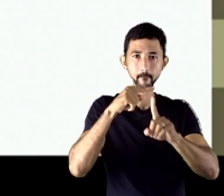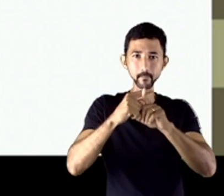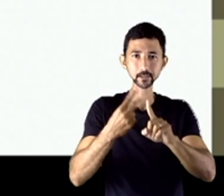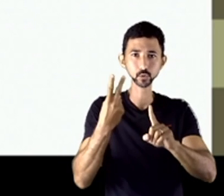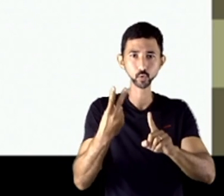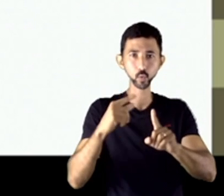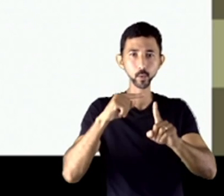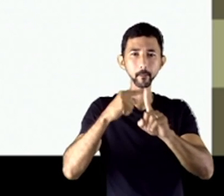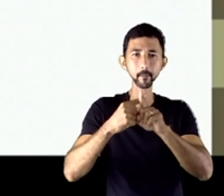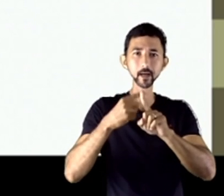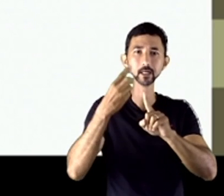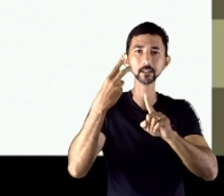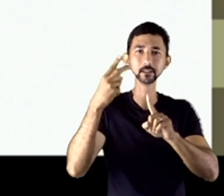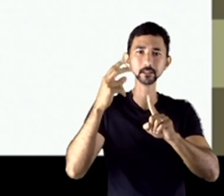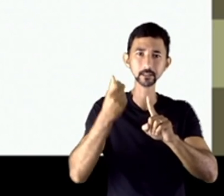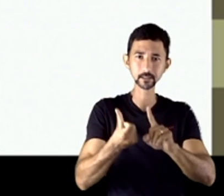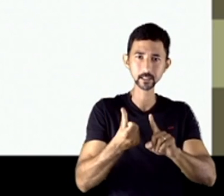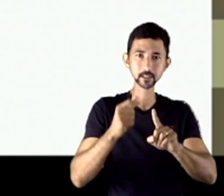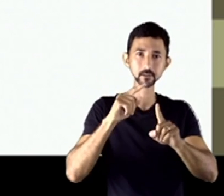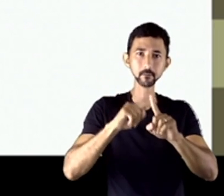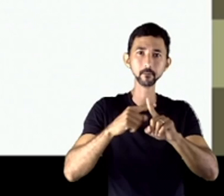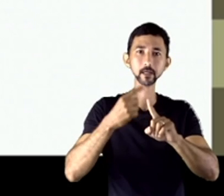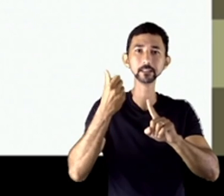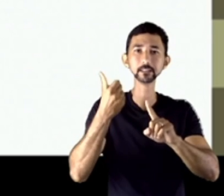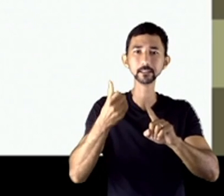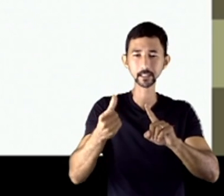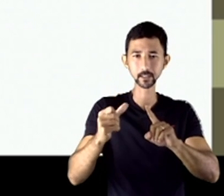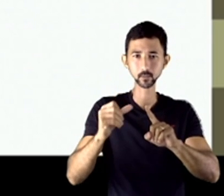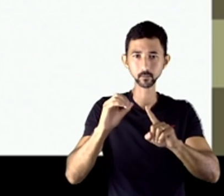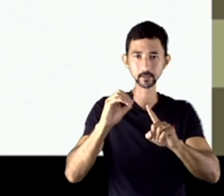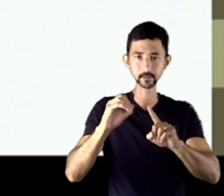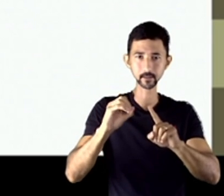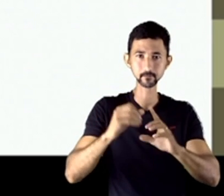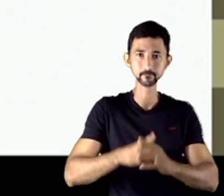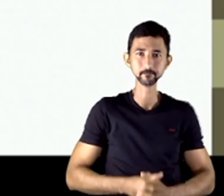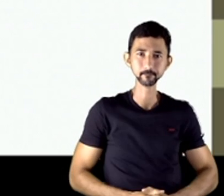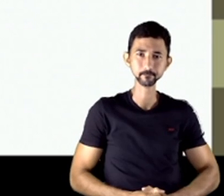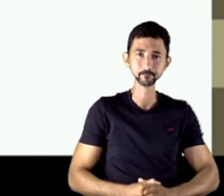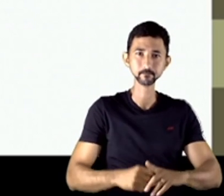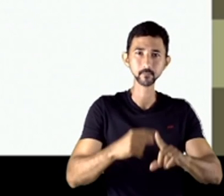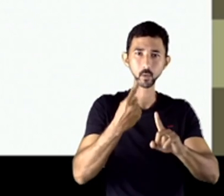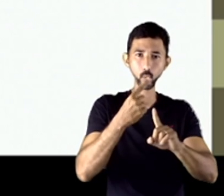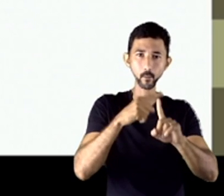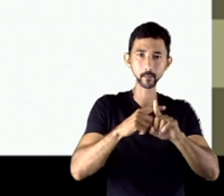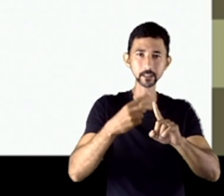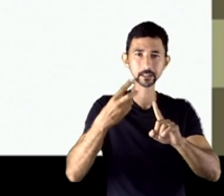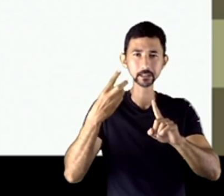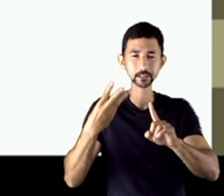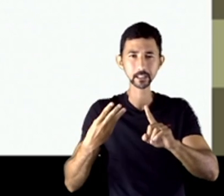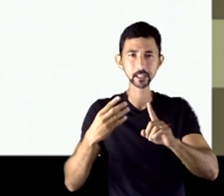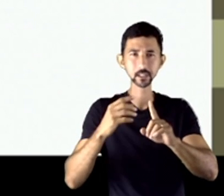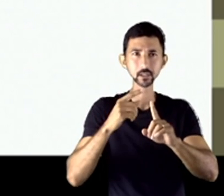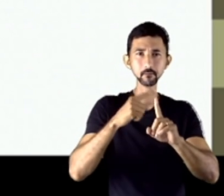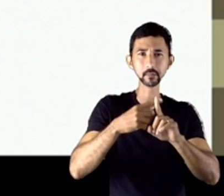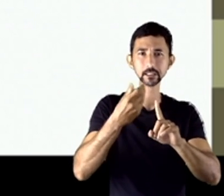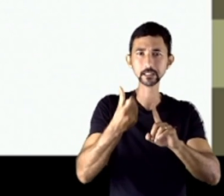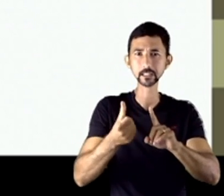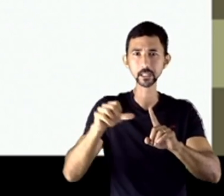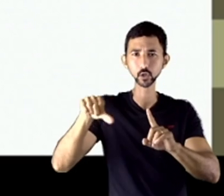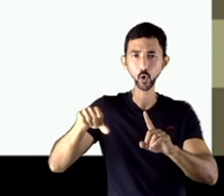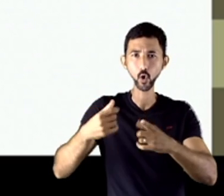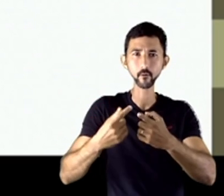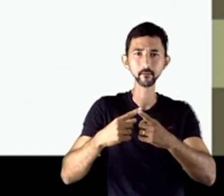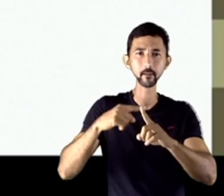mais 2 mais 6 mais 0. 1 mais 2, 3, mais 6,